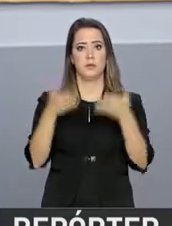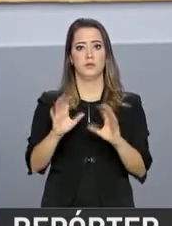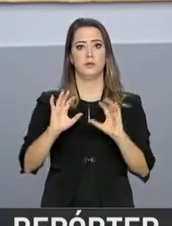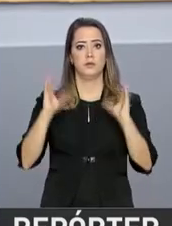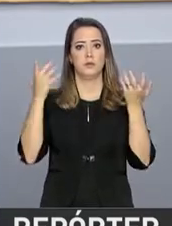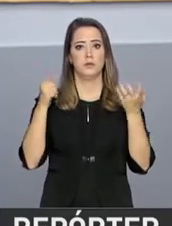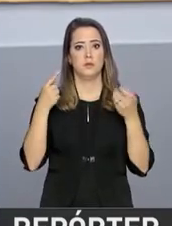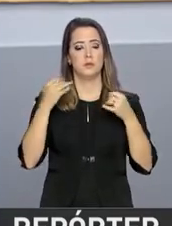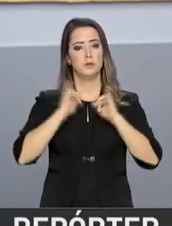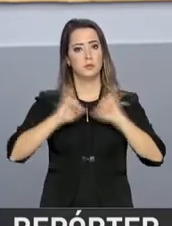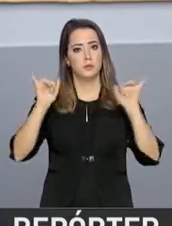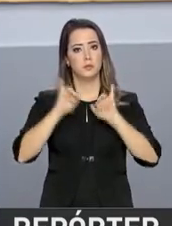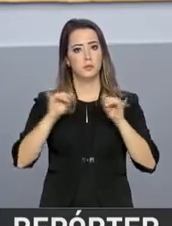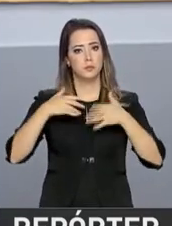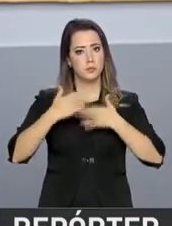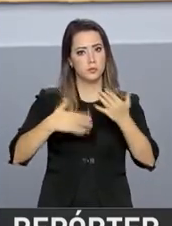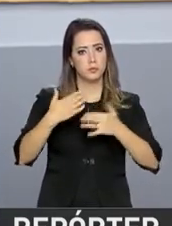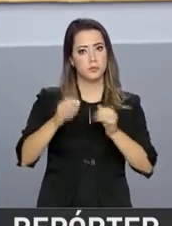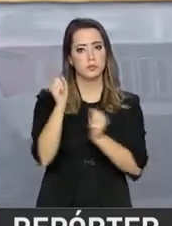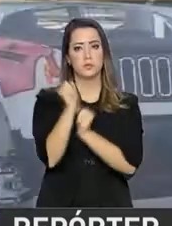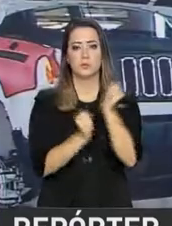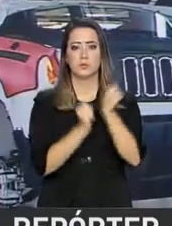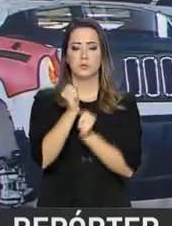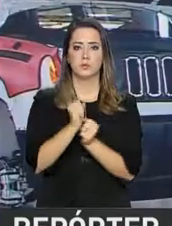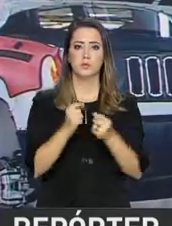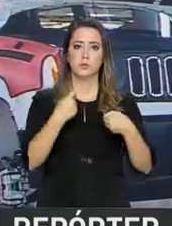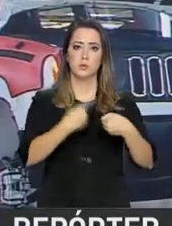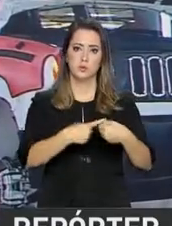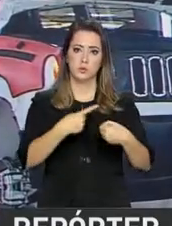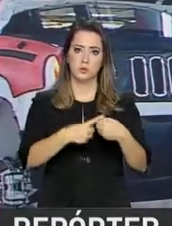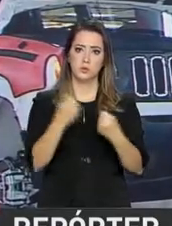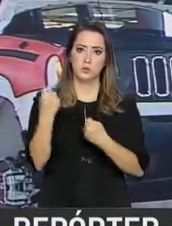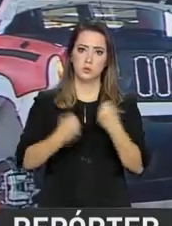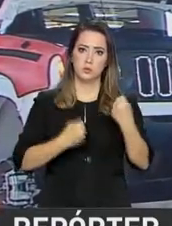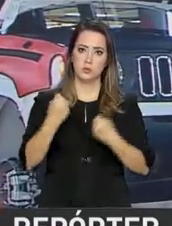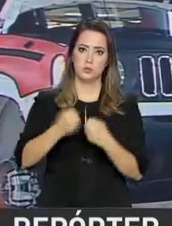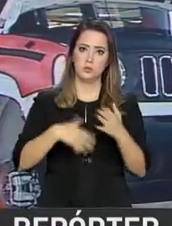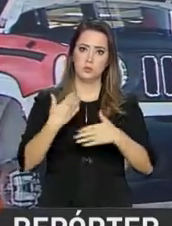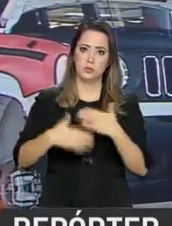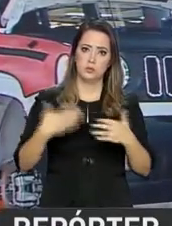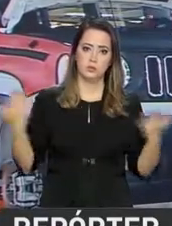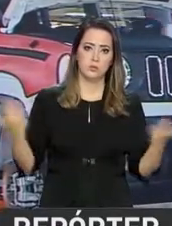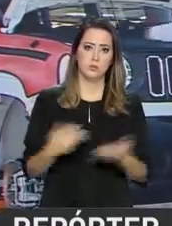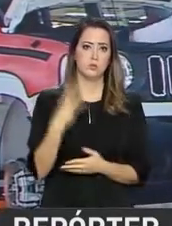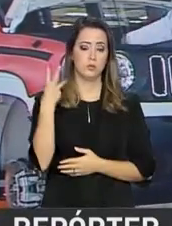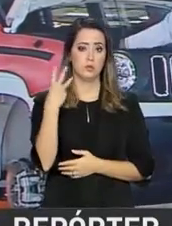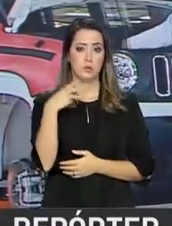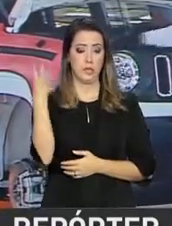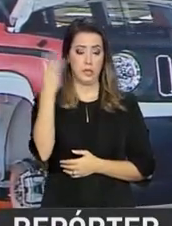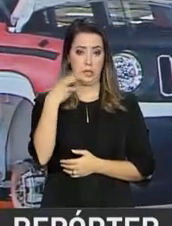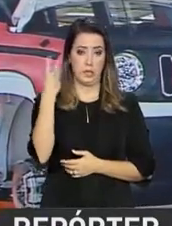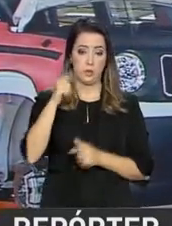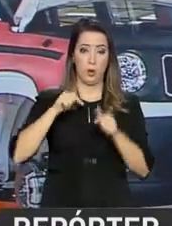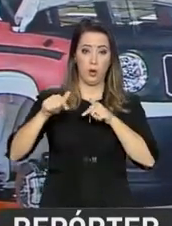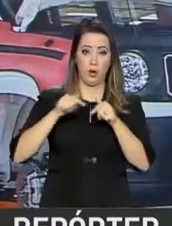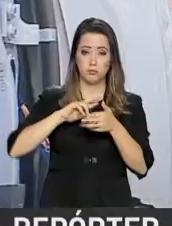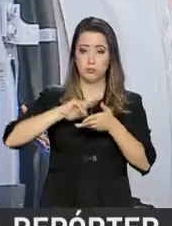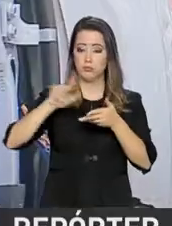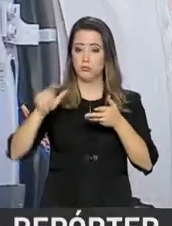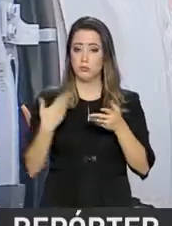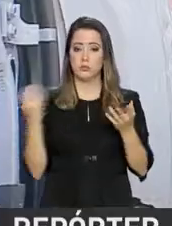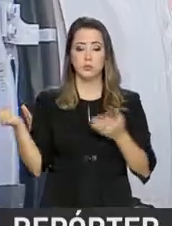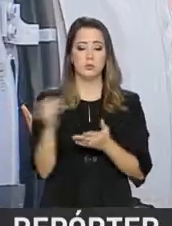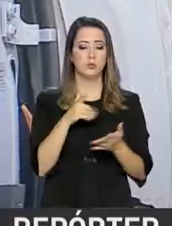anúncio de expansão das atividades da fábrica. O polo automotivo vai passar a produzir agora em 3 turnos e, com isso, gerar